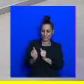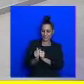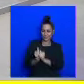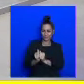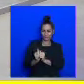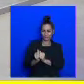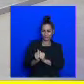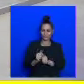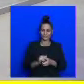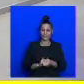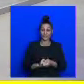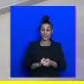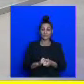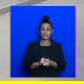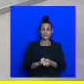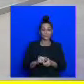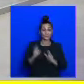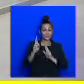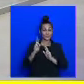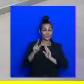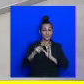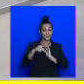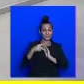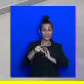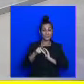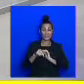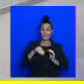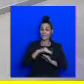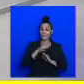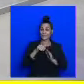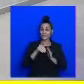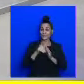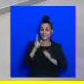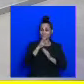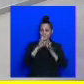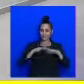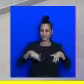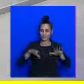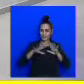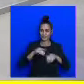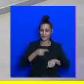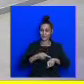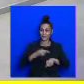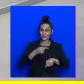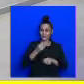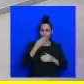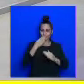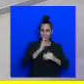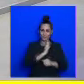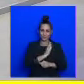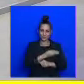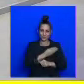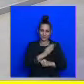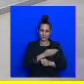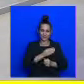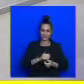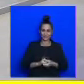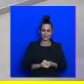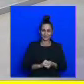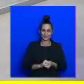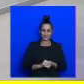meu lado. Vamos aqui ficar na torcida por você em todo o Brasil, hein? Chegou a hora do time do